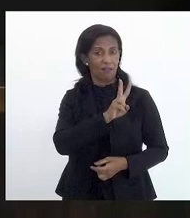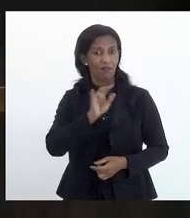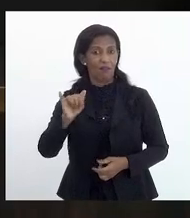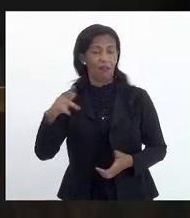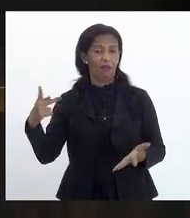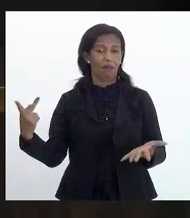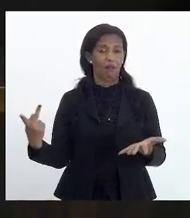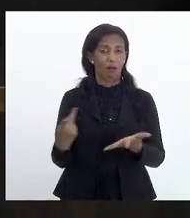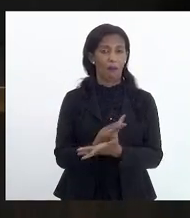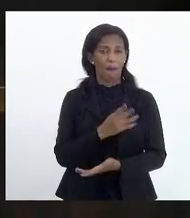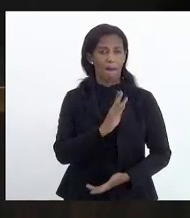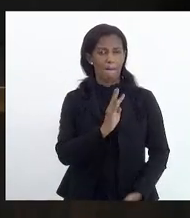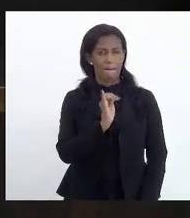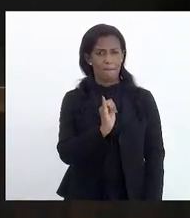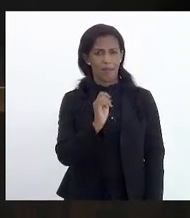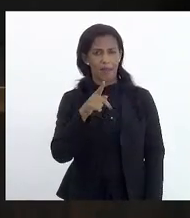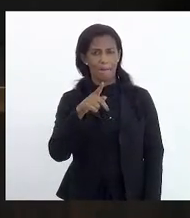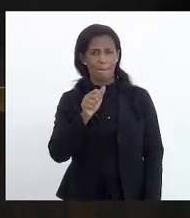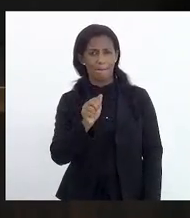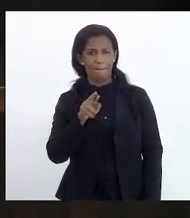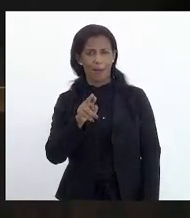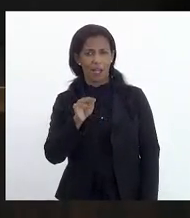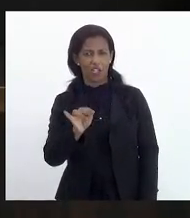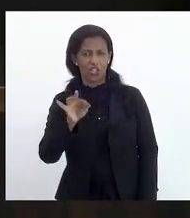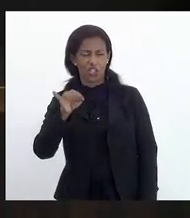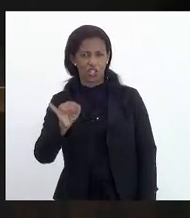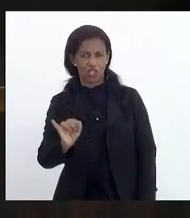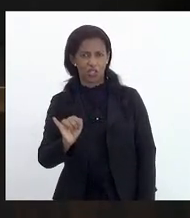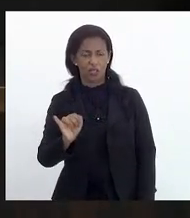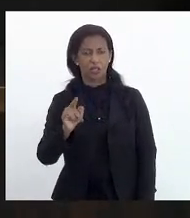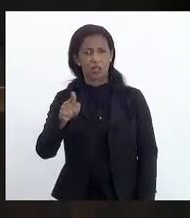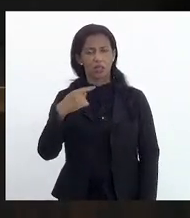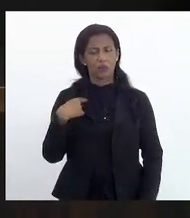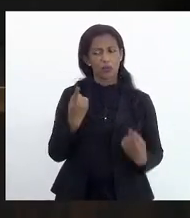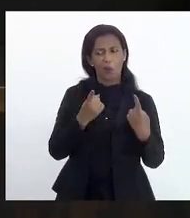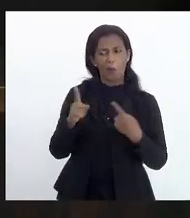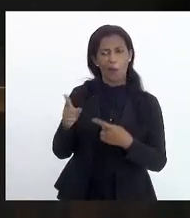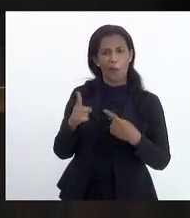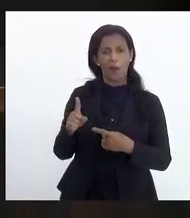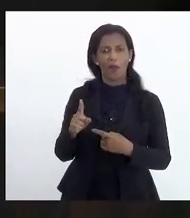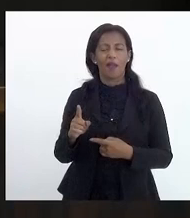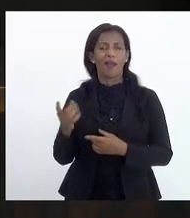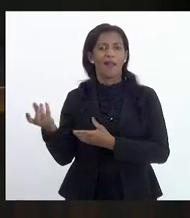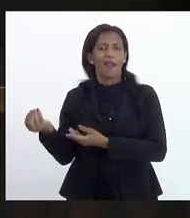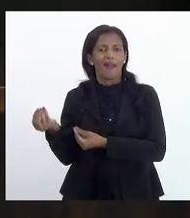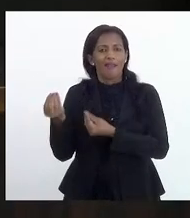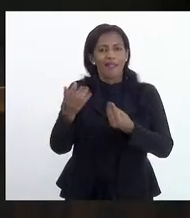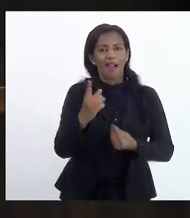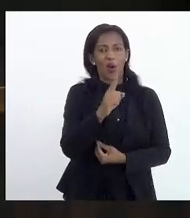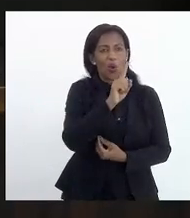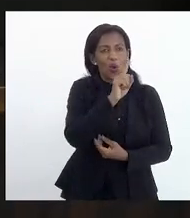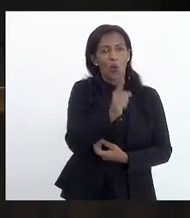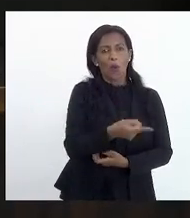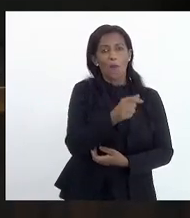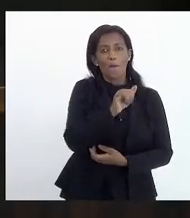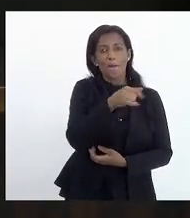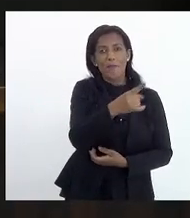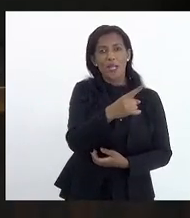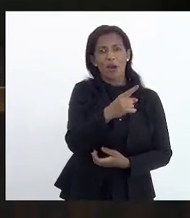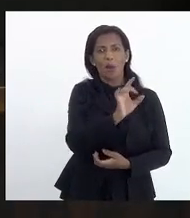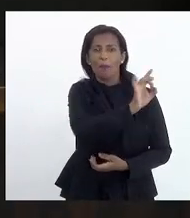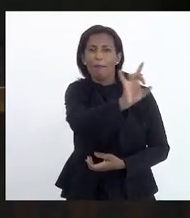definir, e eu fiz uma provocação a ele. A ideia é passarmos 1 milhão para cada município, principalmente os